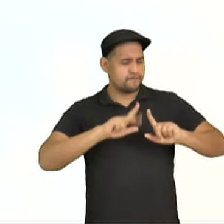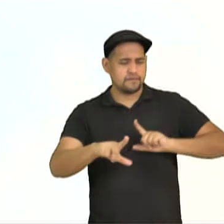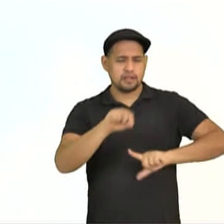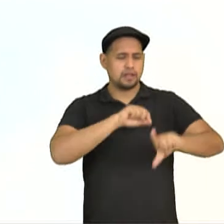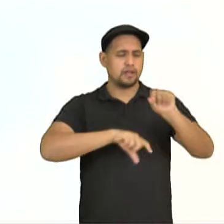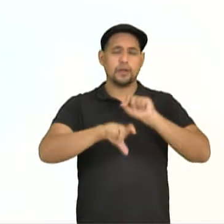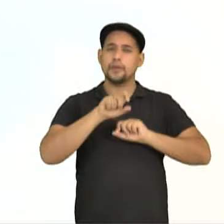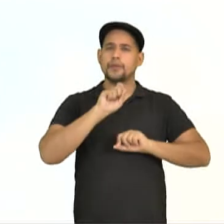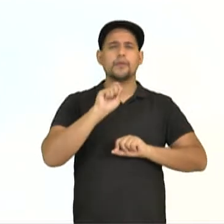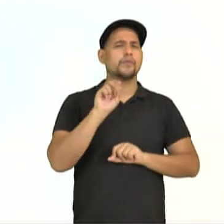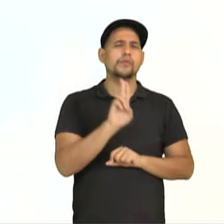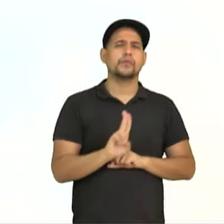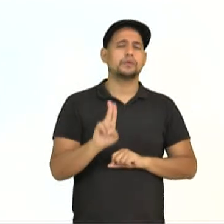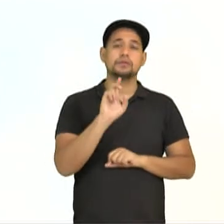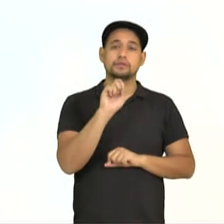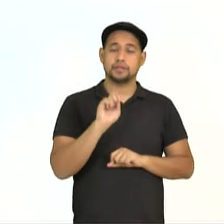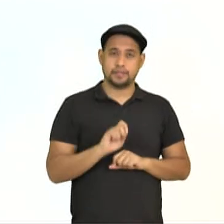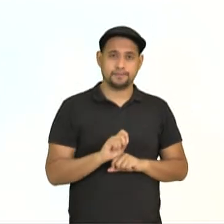coisas, pela